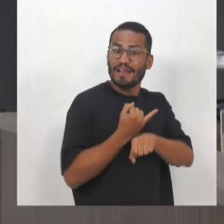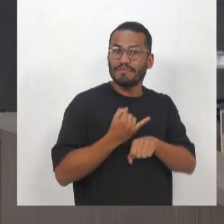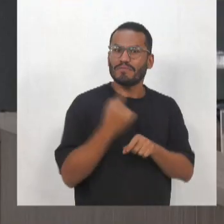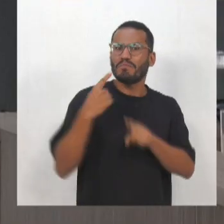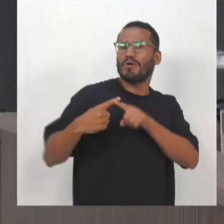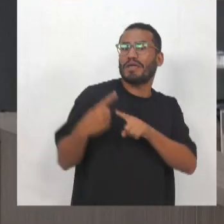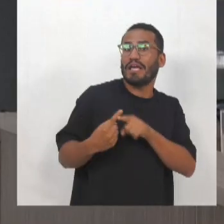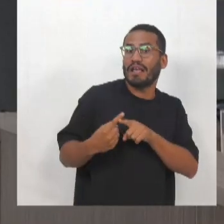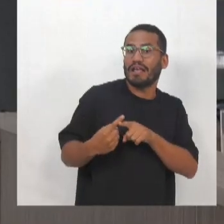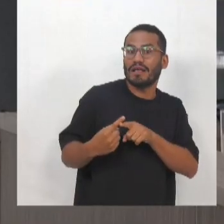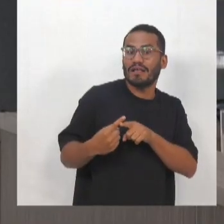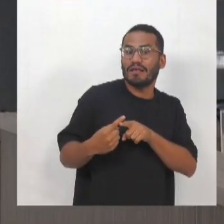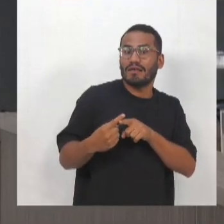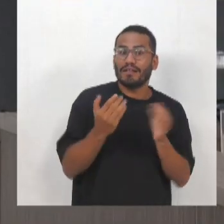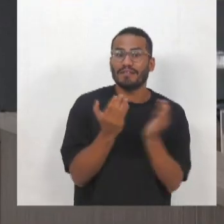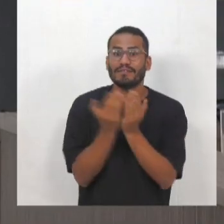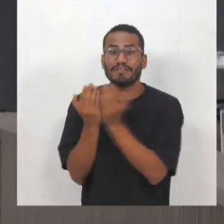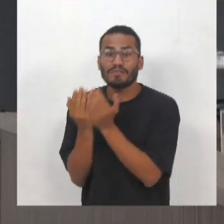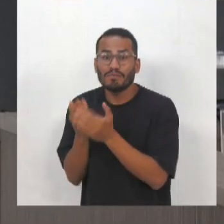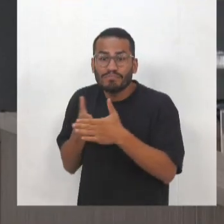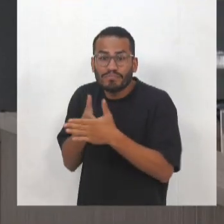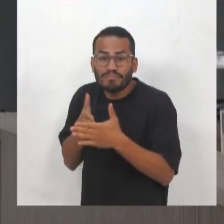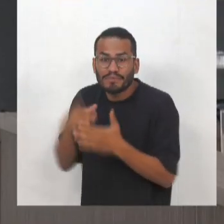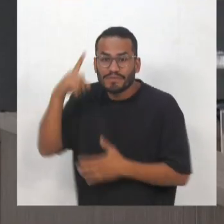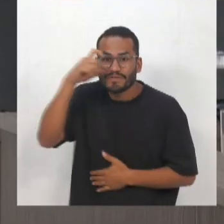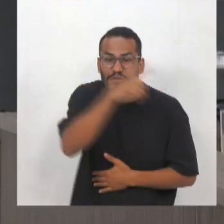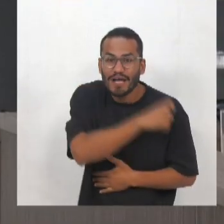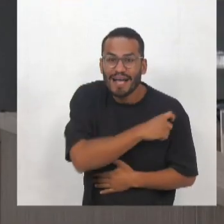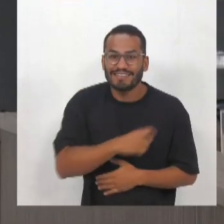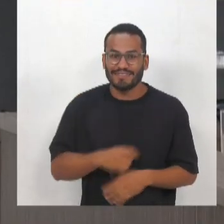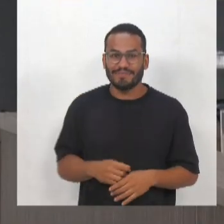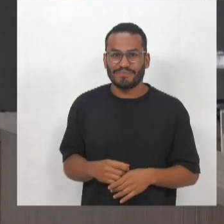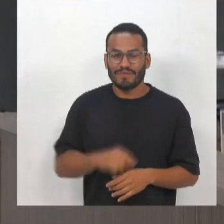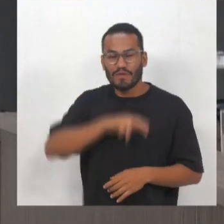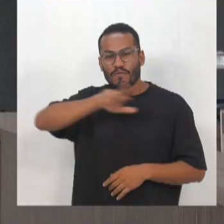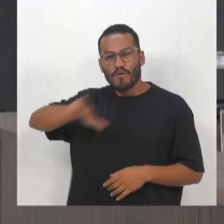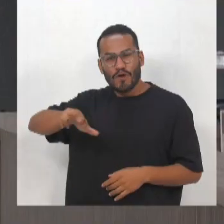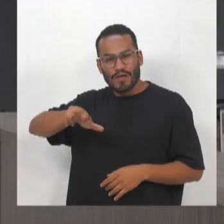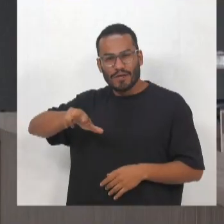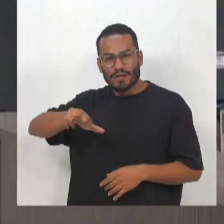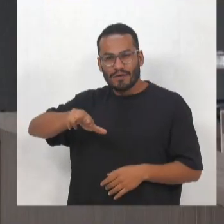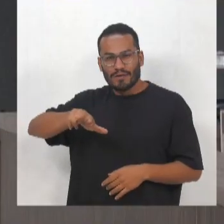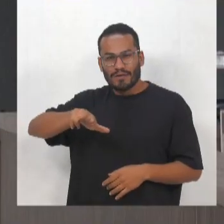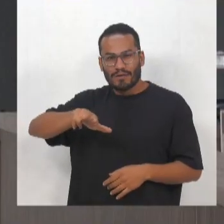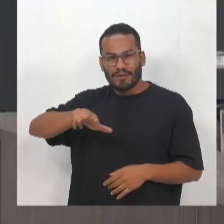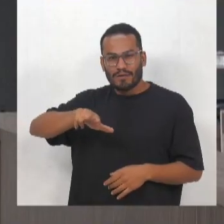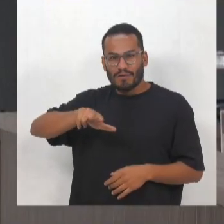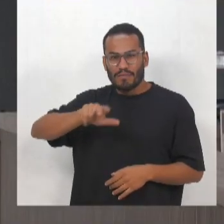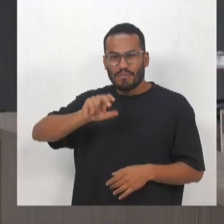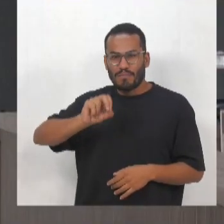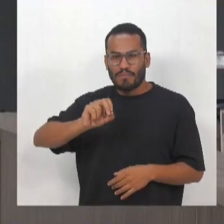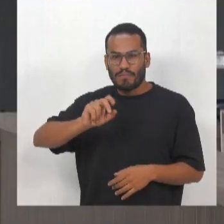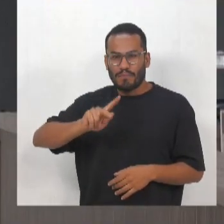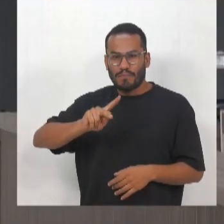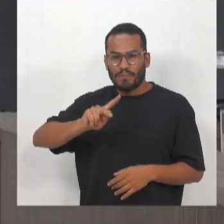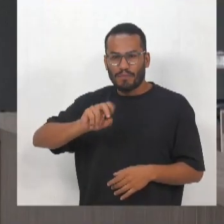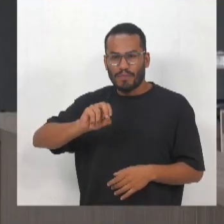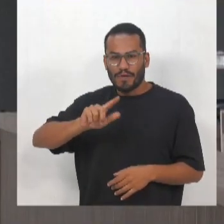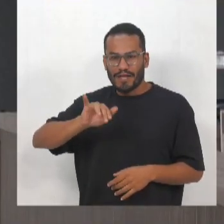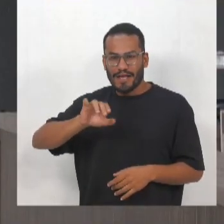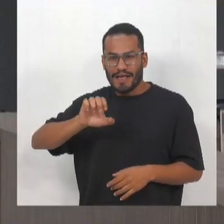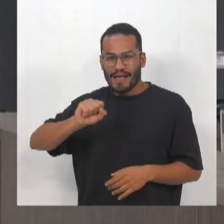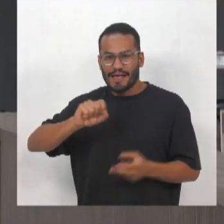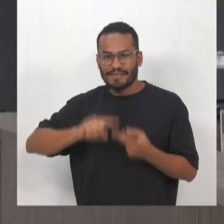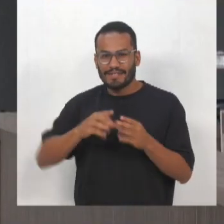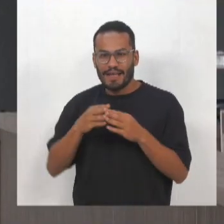Por quê? Porque na licitação foi criada uma dificuldade, vereadorito. Não foi colocado poliéster e algodão somente, como todas as